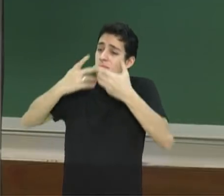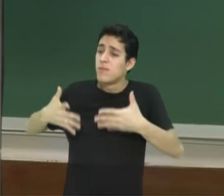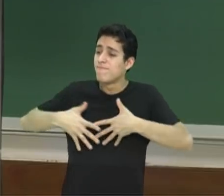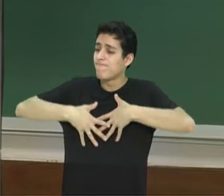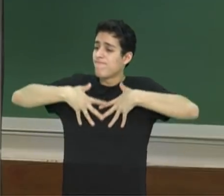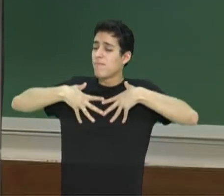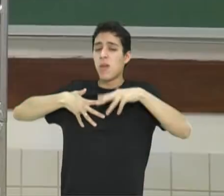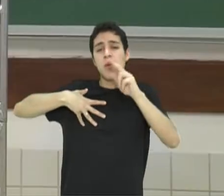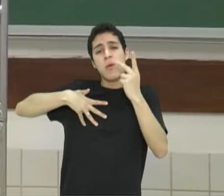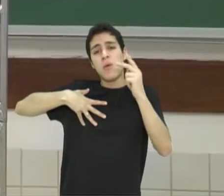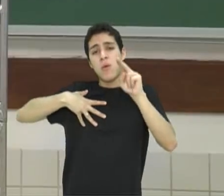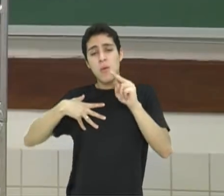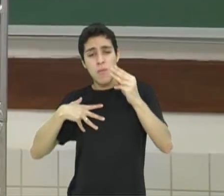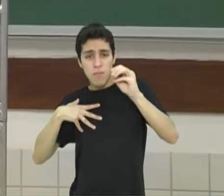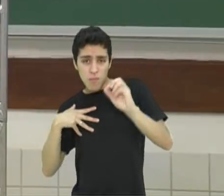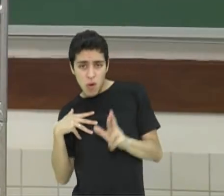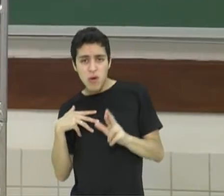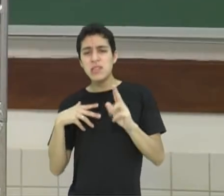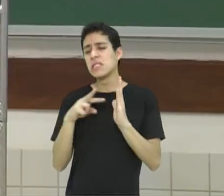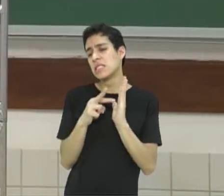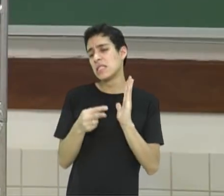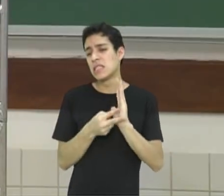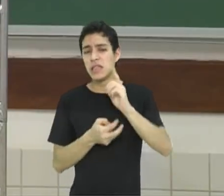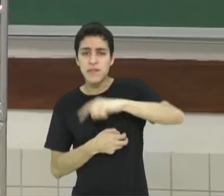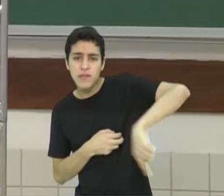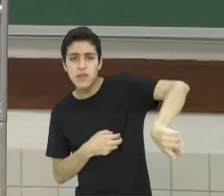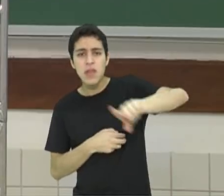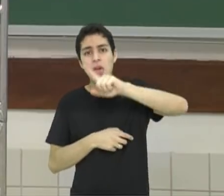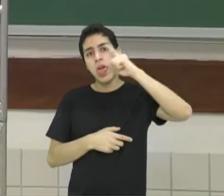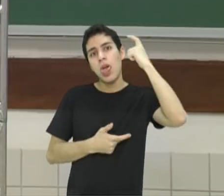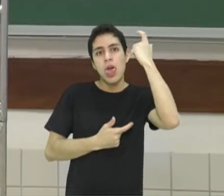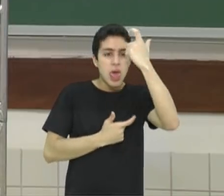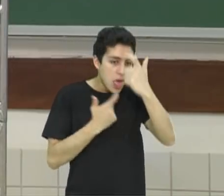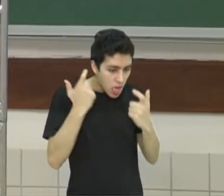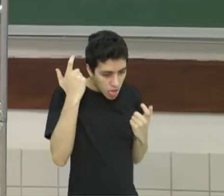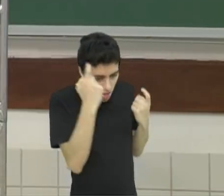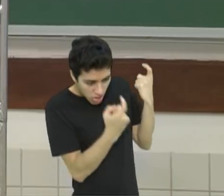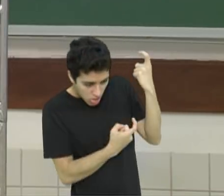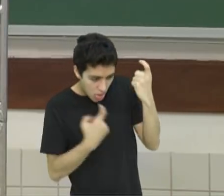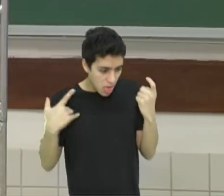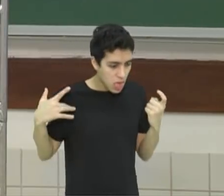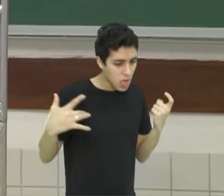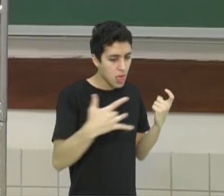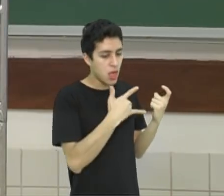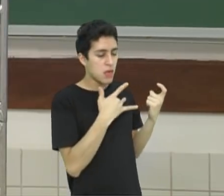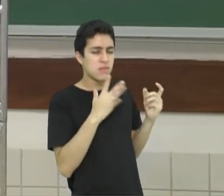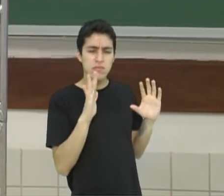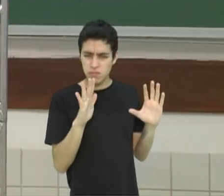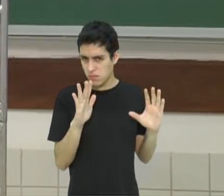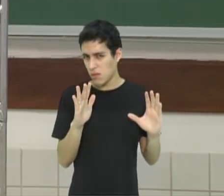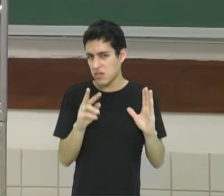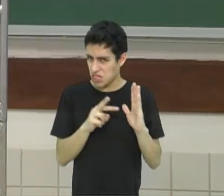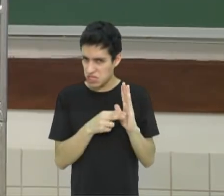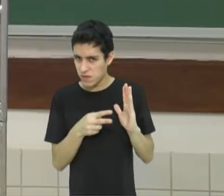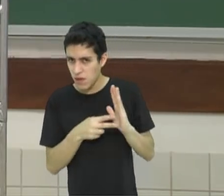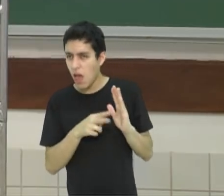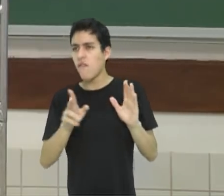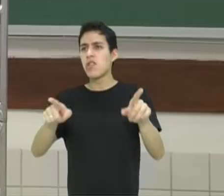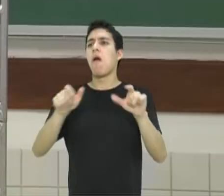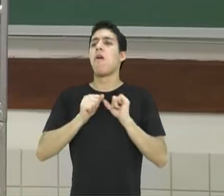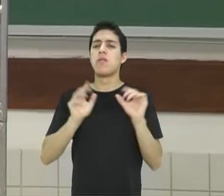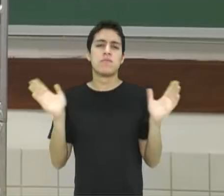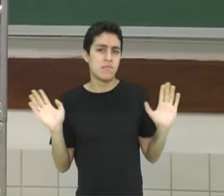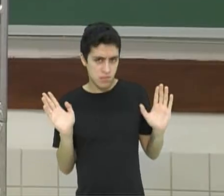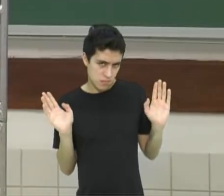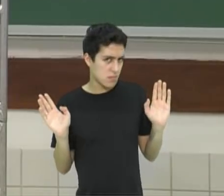tanto. Não seja tão preocupado com essas questões de saúde, não que ele esteja dizendo para você não fazer nada para cuidar da sua